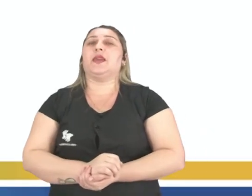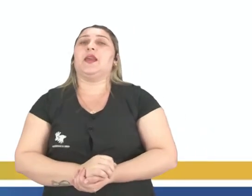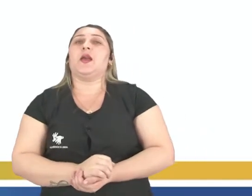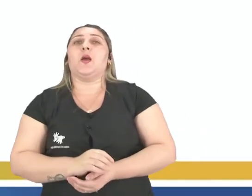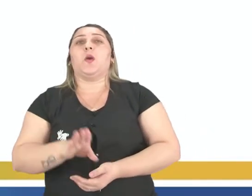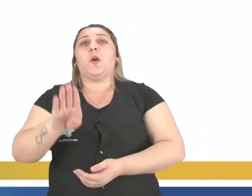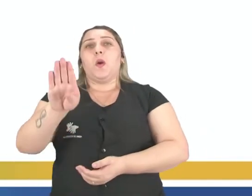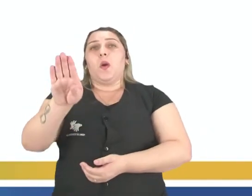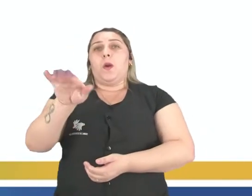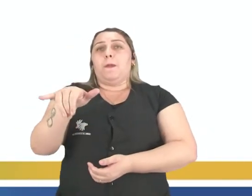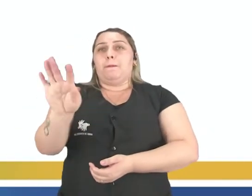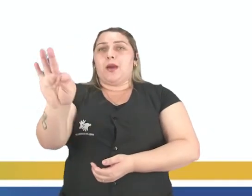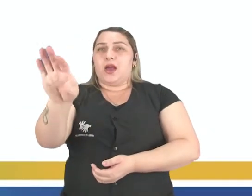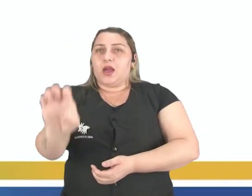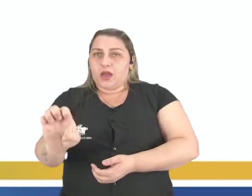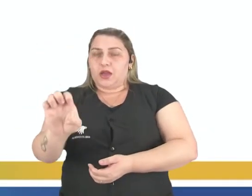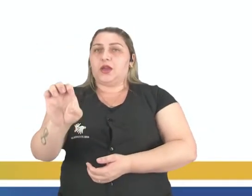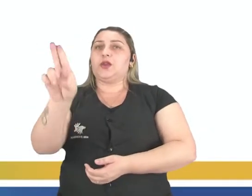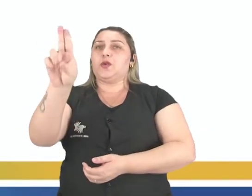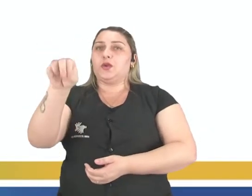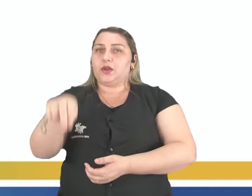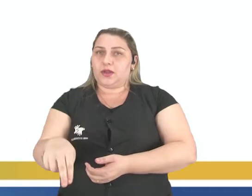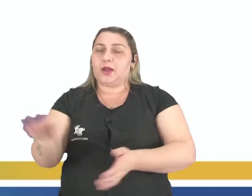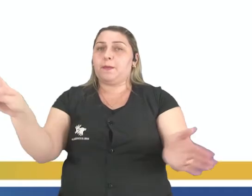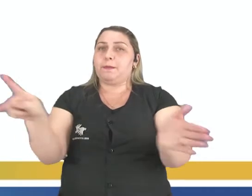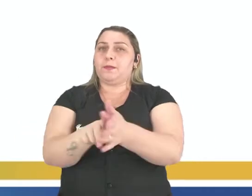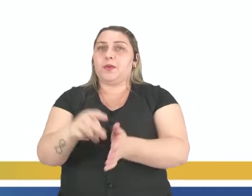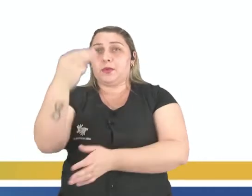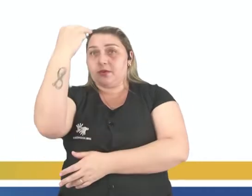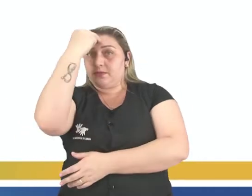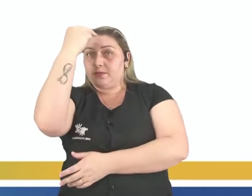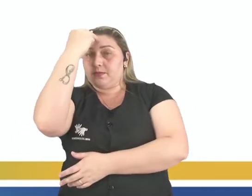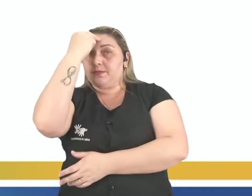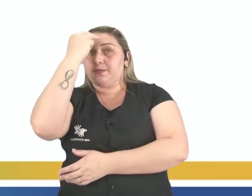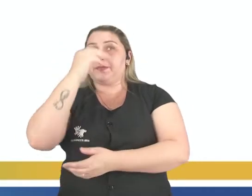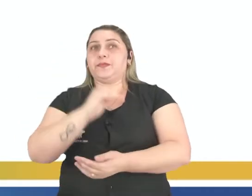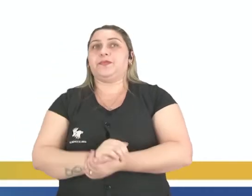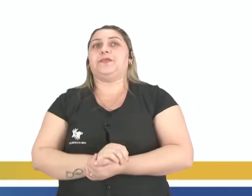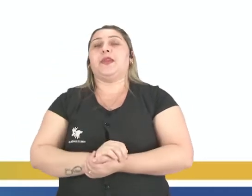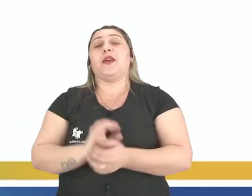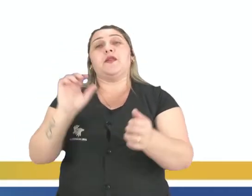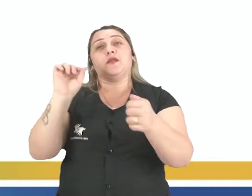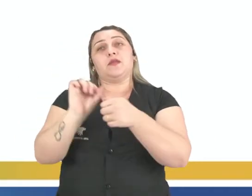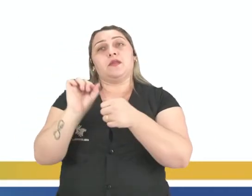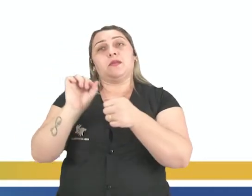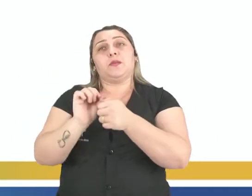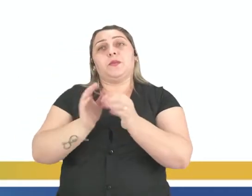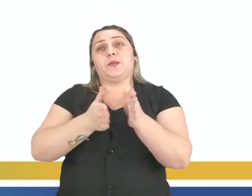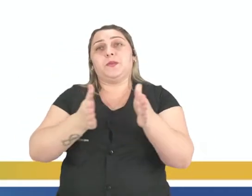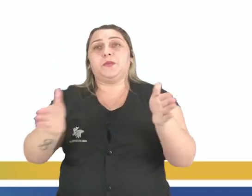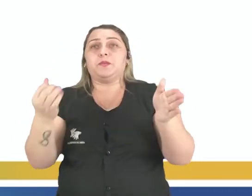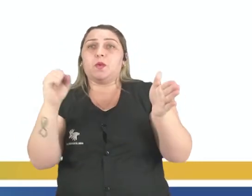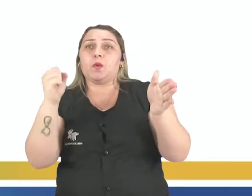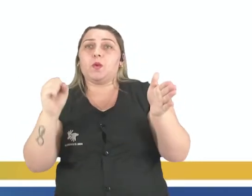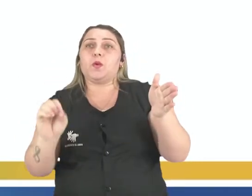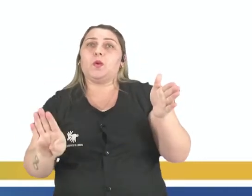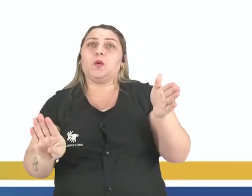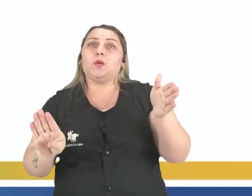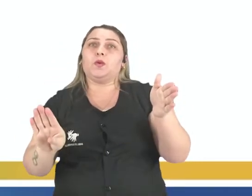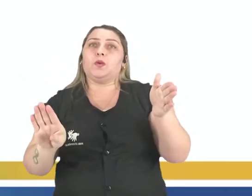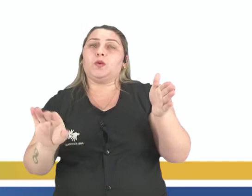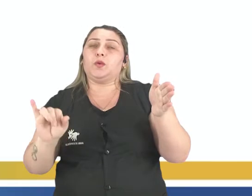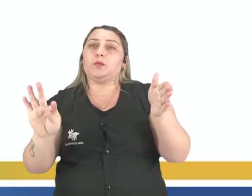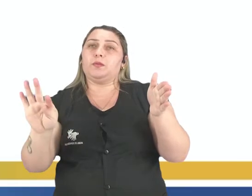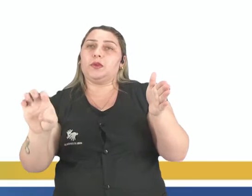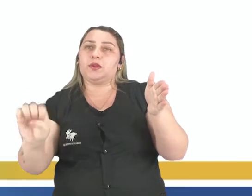O byte, que é a unidade propriamente de memória, ele é formado por uma sequência de 8 bits. Então,